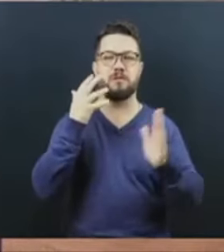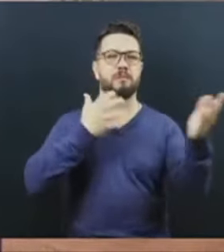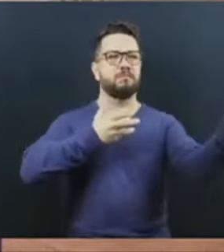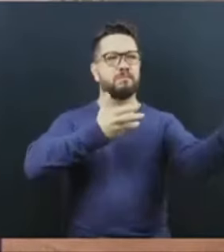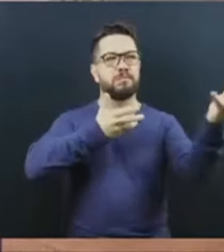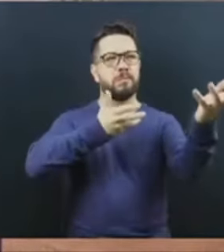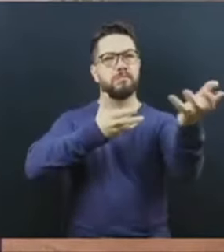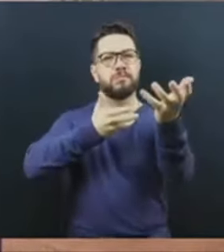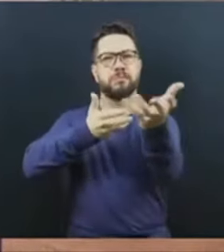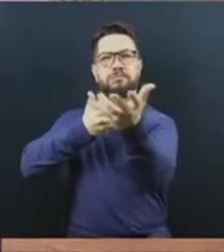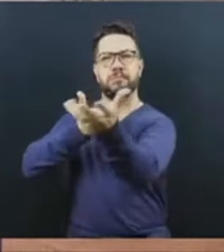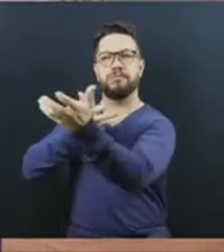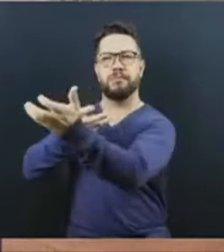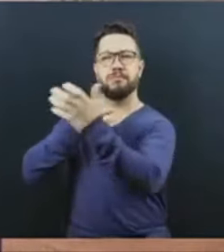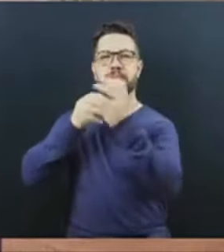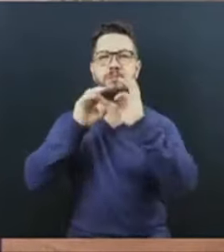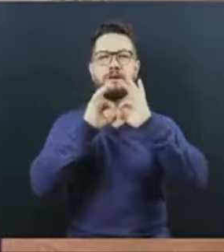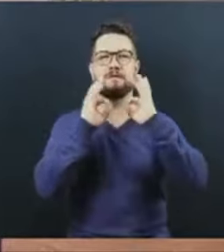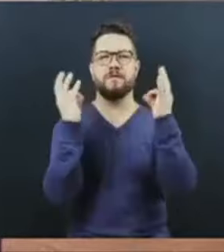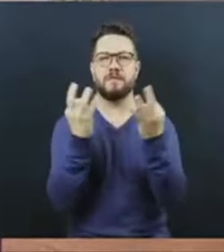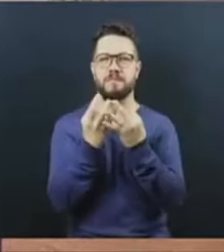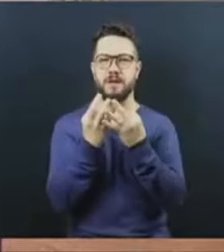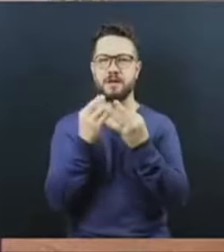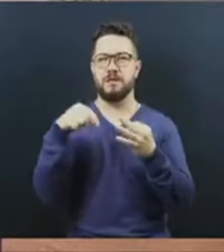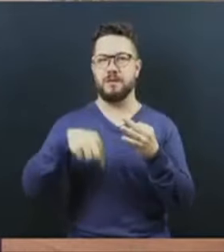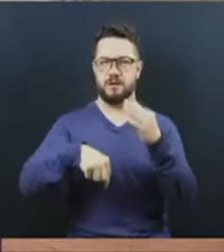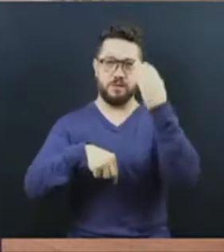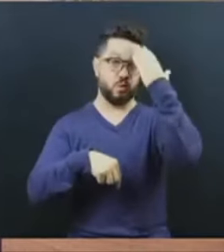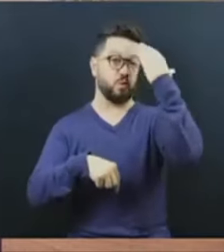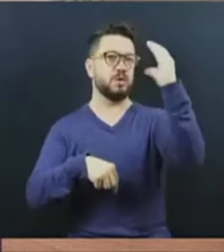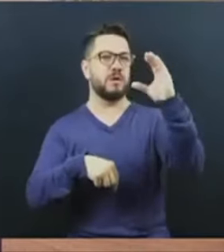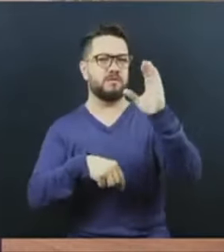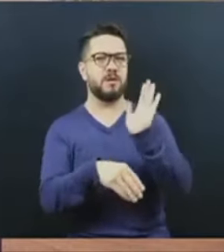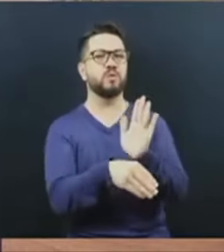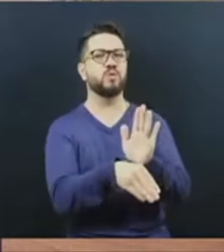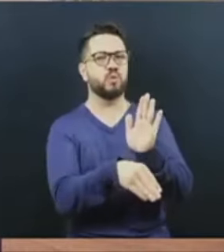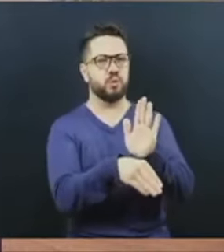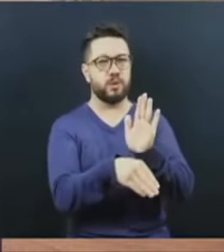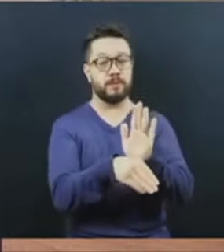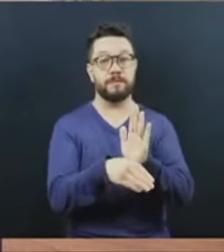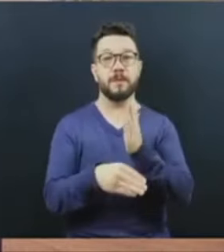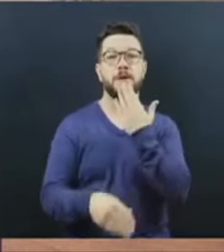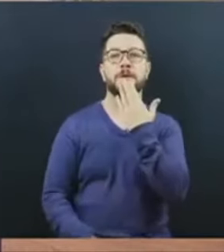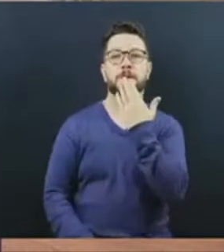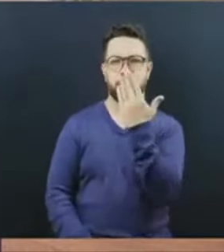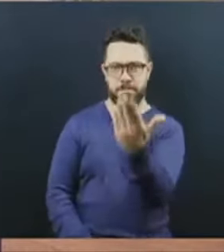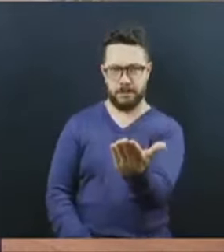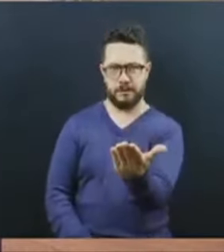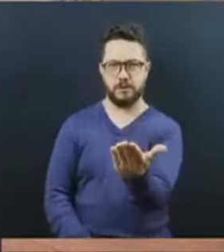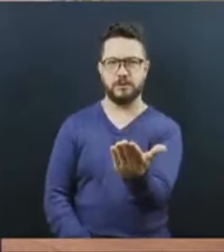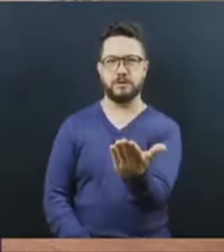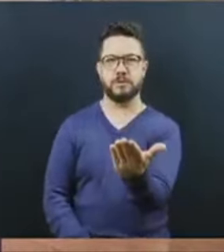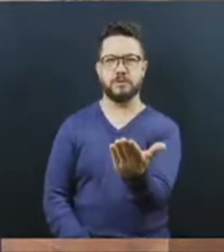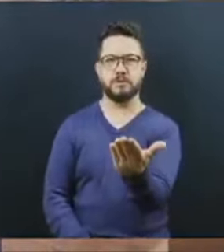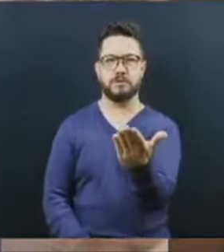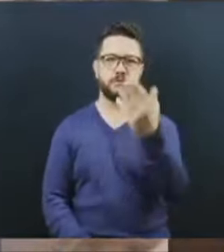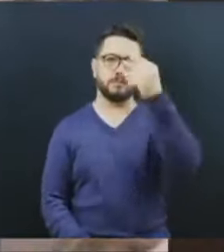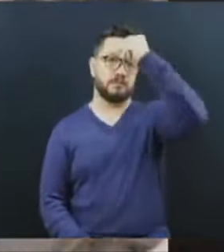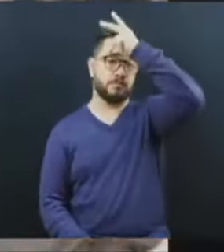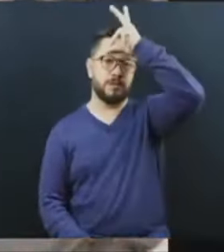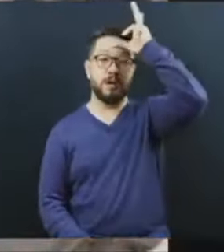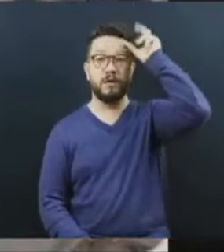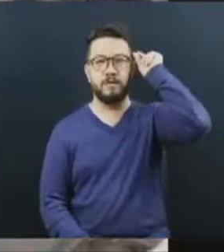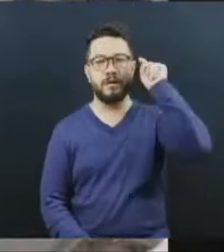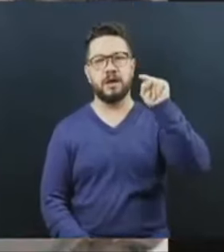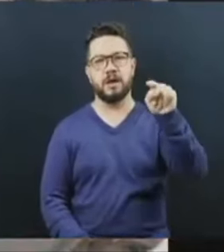inúmeras famílias curitibanas. Peço que o nosso prefeito dê uma atenção em relação ao pedido. Eu coloco aqui 2